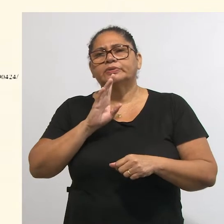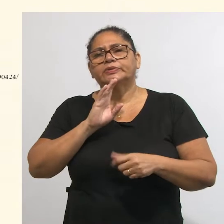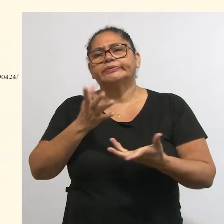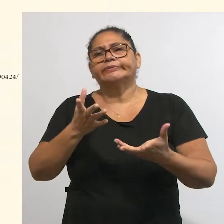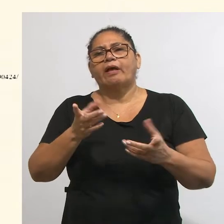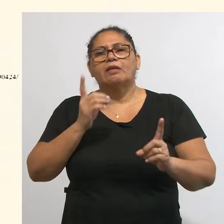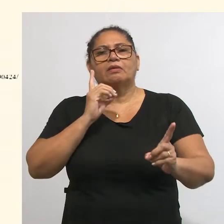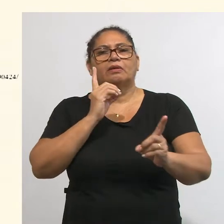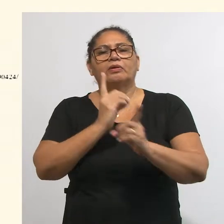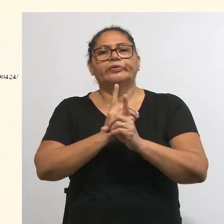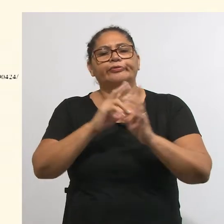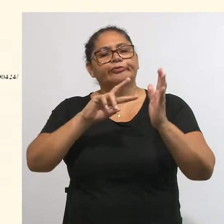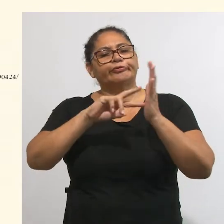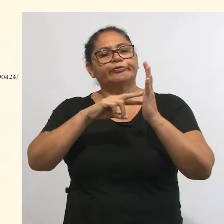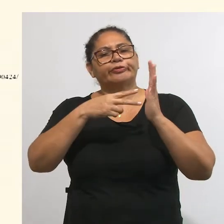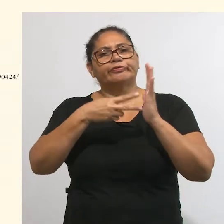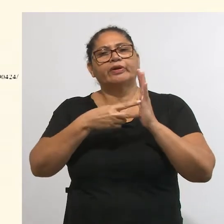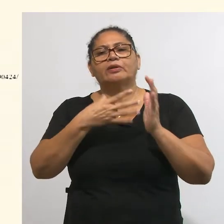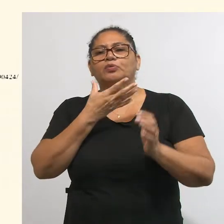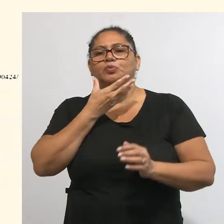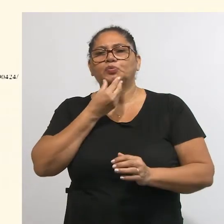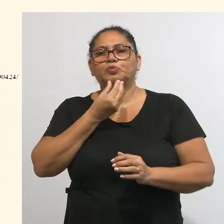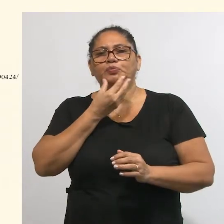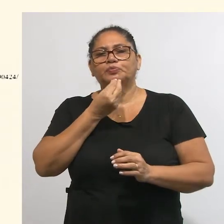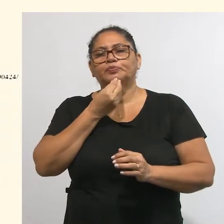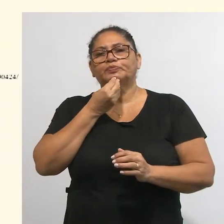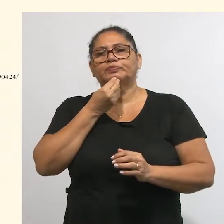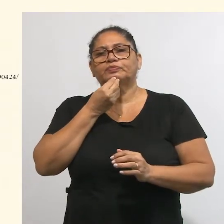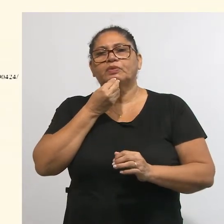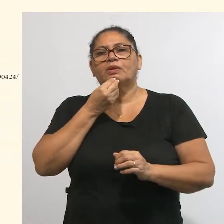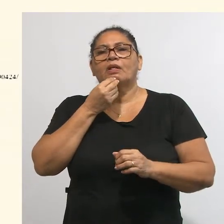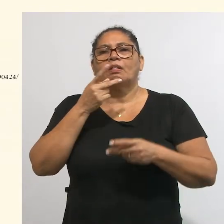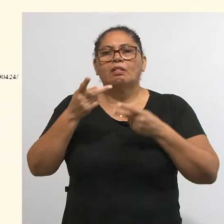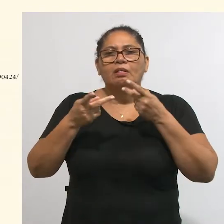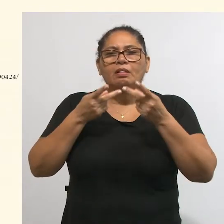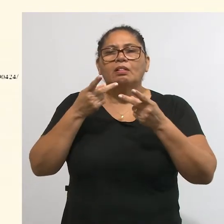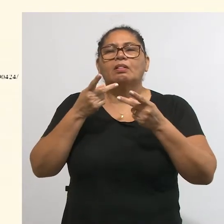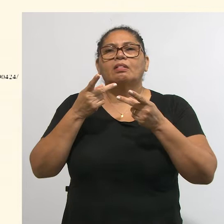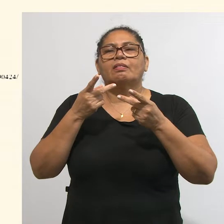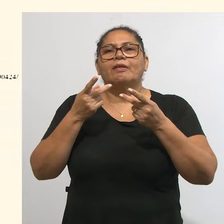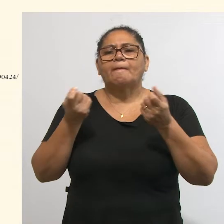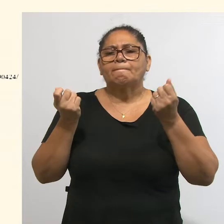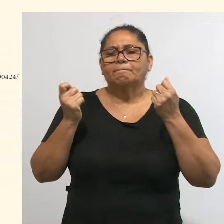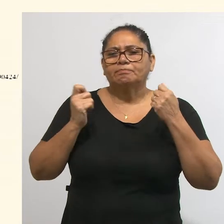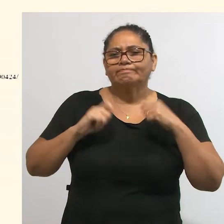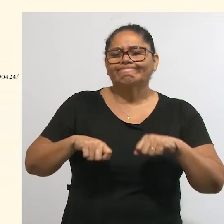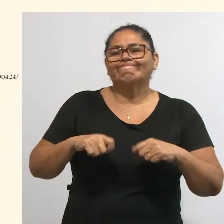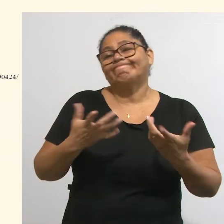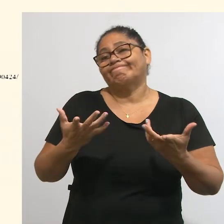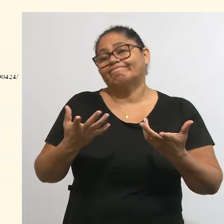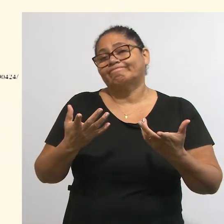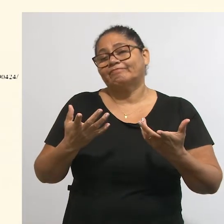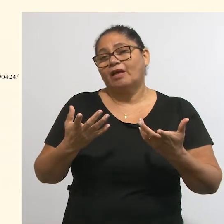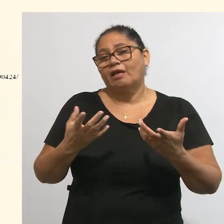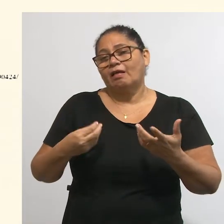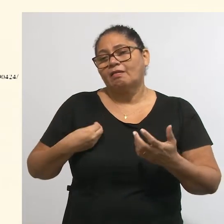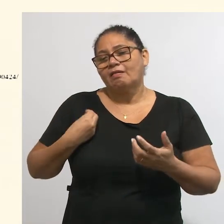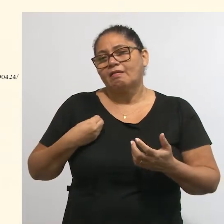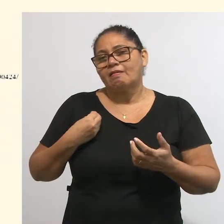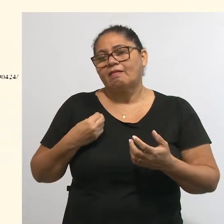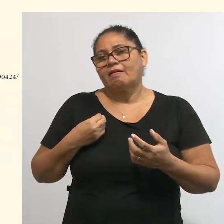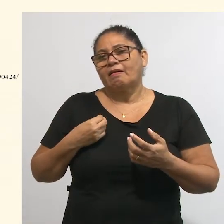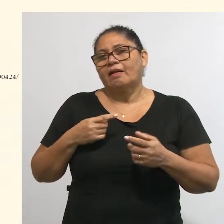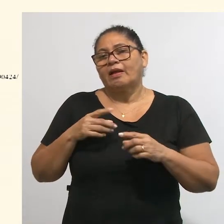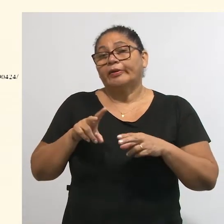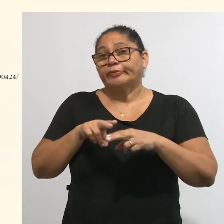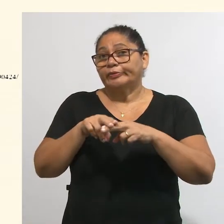pelo qual os homens encontram seu significado enquanto homens. O diálogo é, pois, uma necessidade existencial. É por